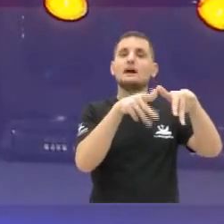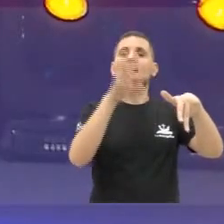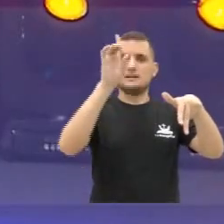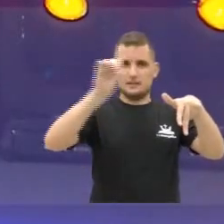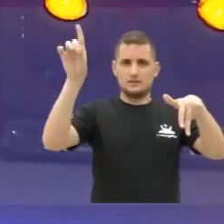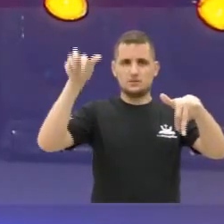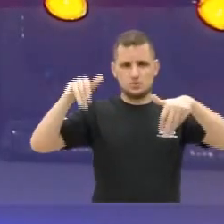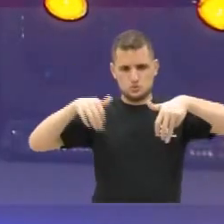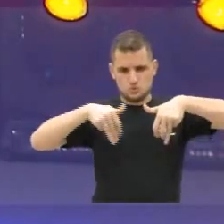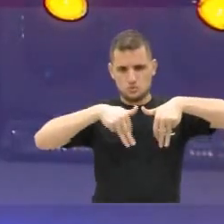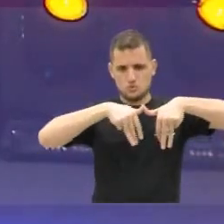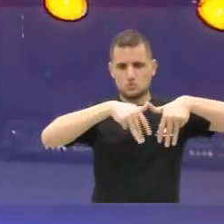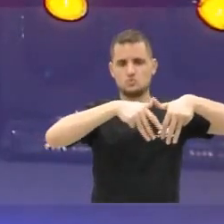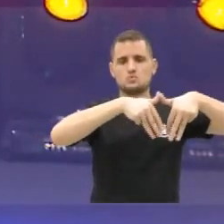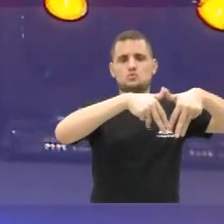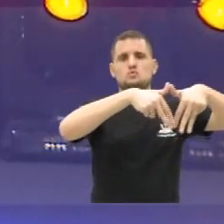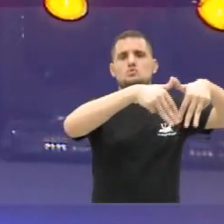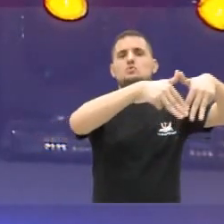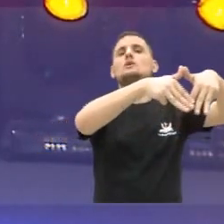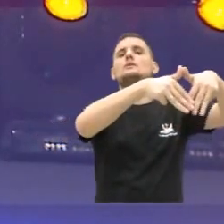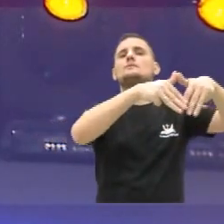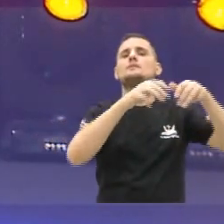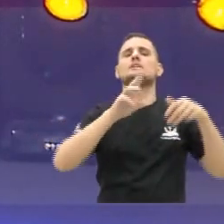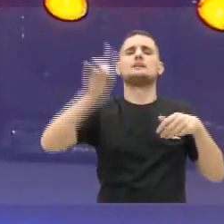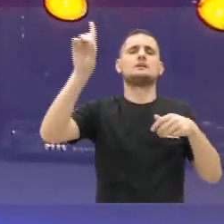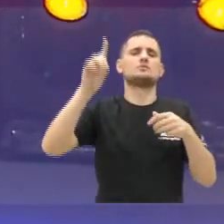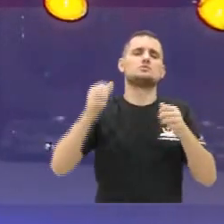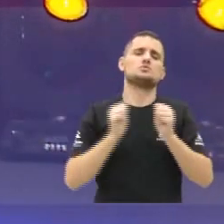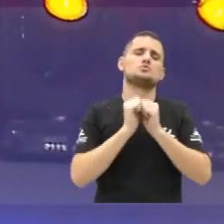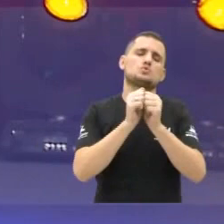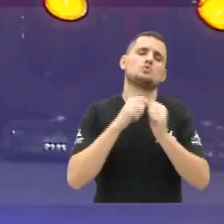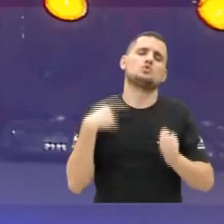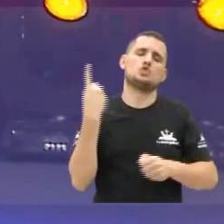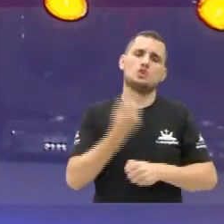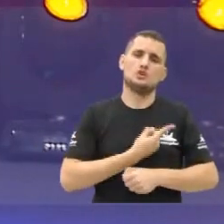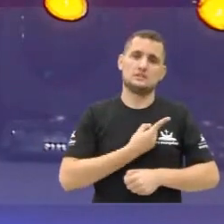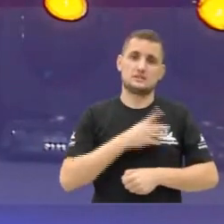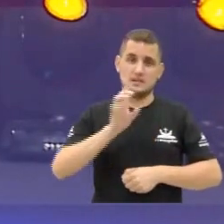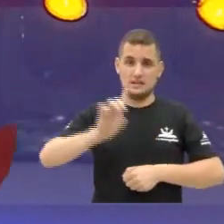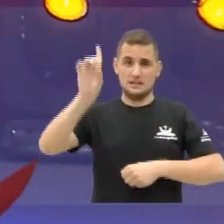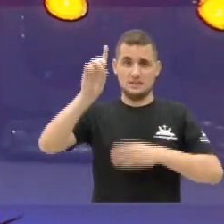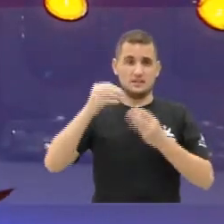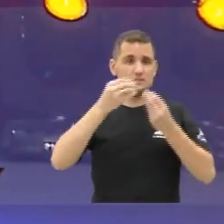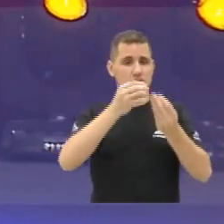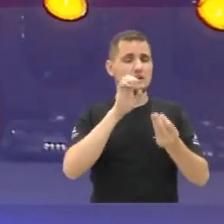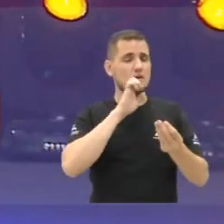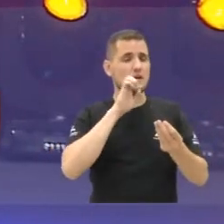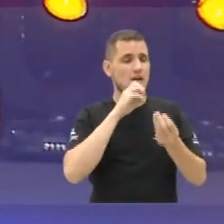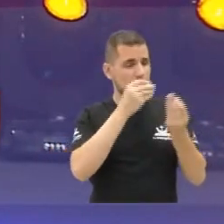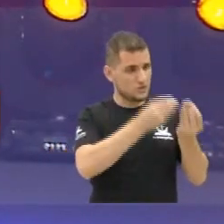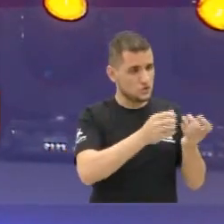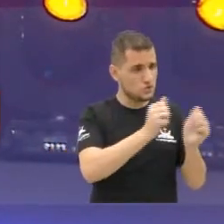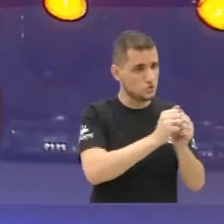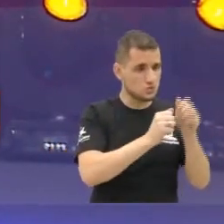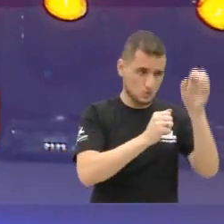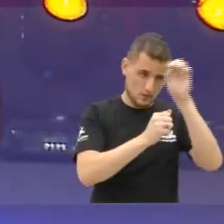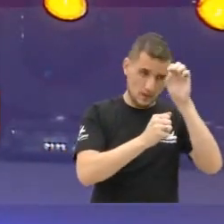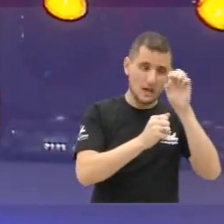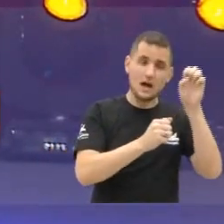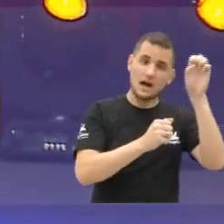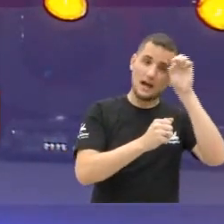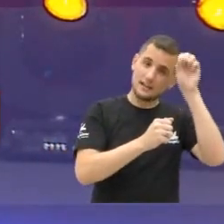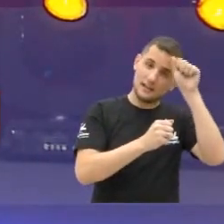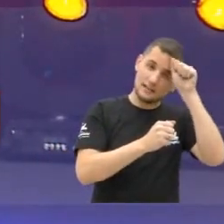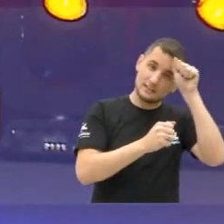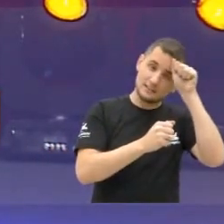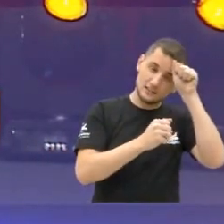para habitar conosco, para caminhar conosco. E Deus deu Eva para Adão, para que eles tivessem uma companhia.